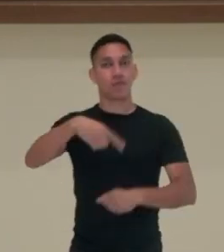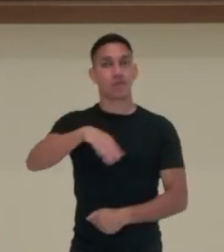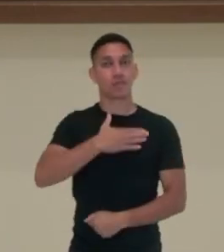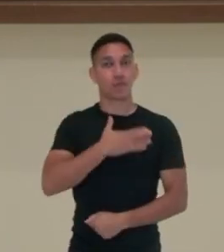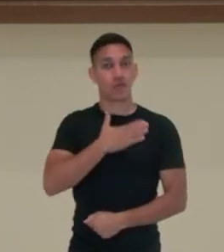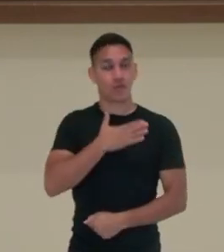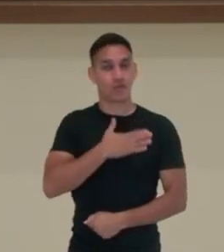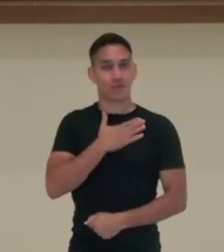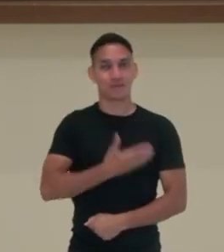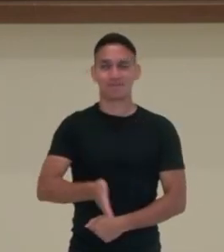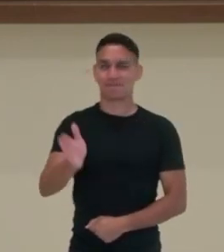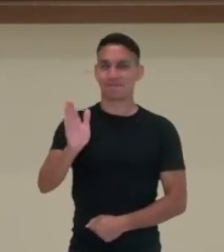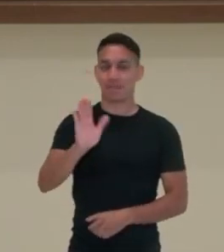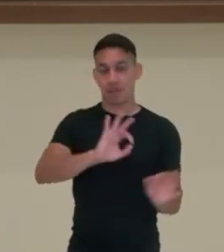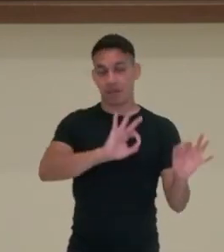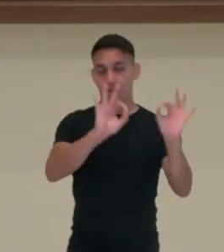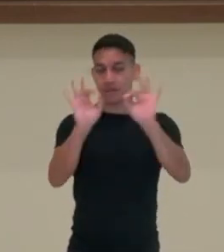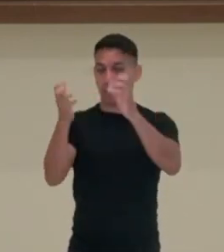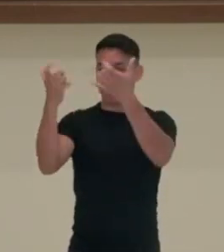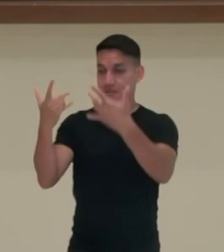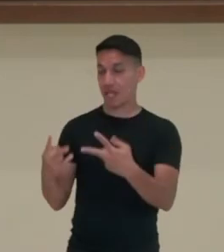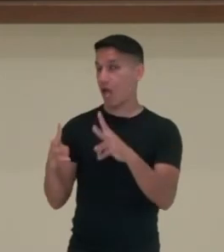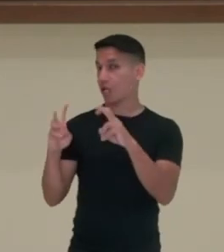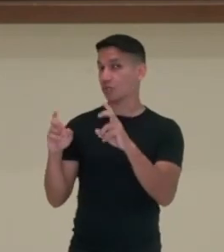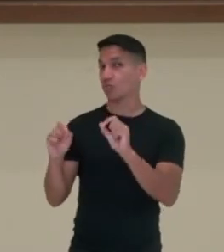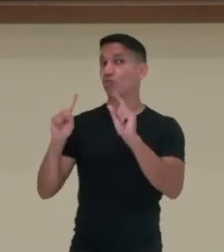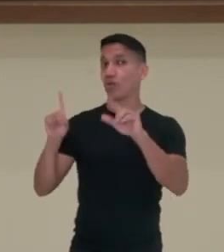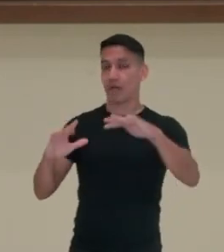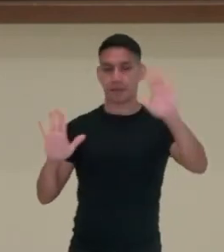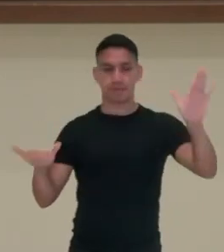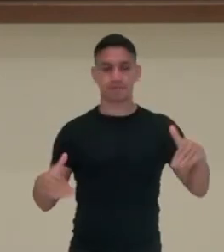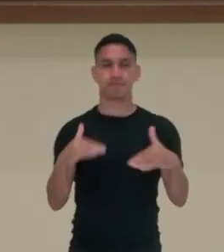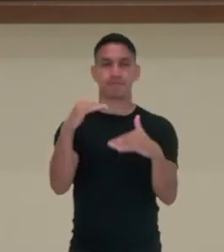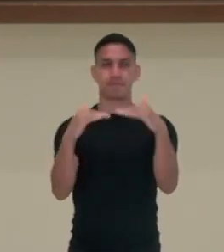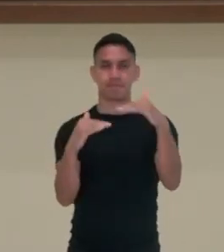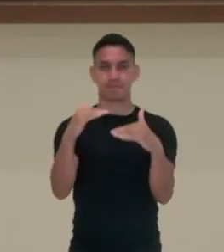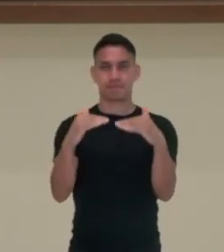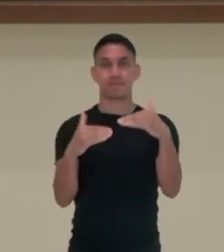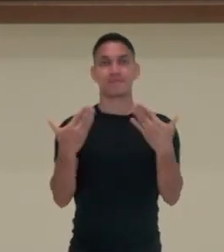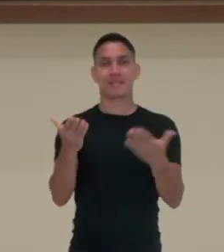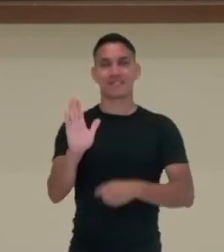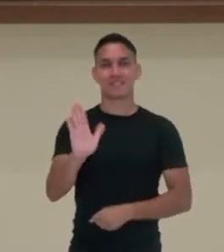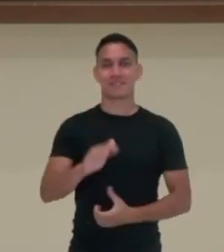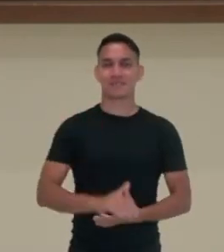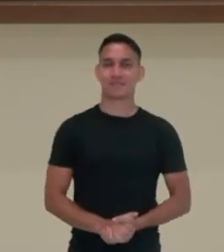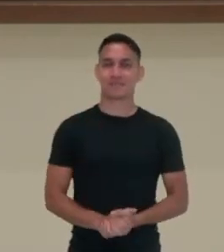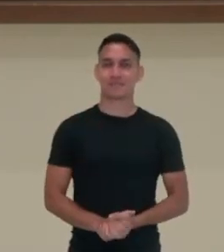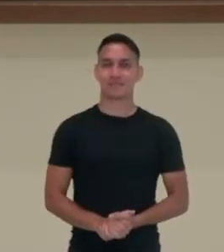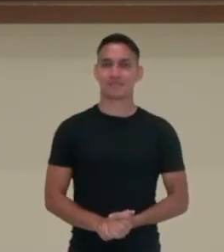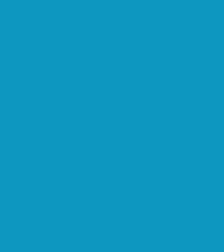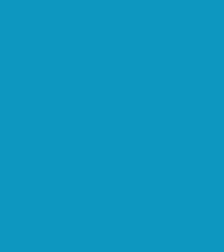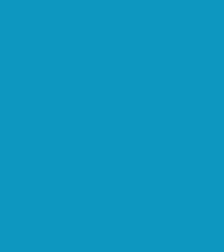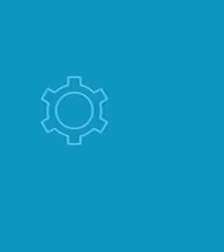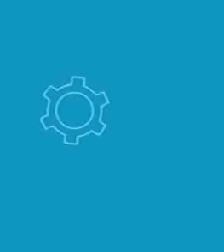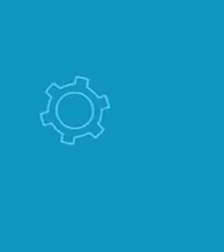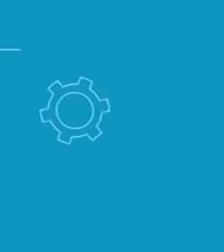vocês tenham gostado no vídeo que falamos sobre probabilidade. E até breve, gente!